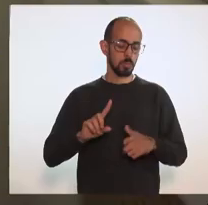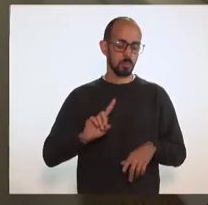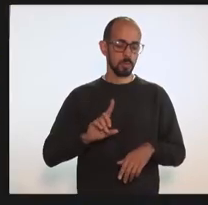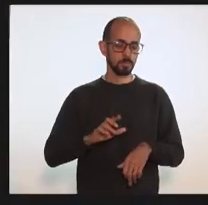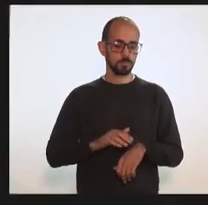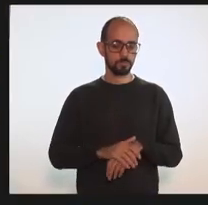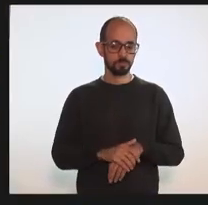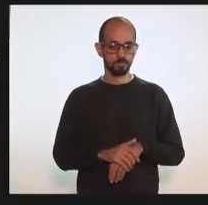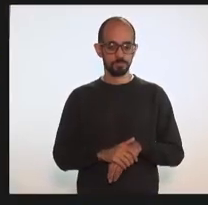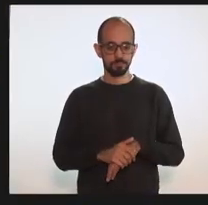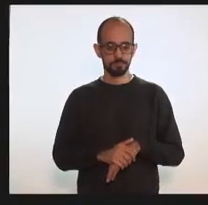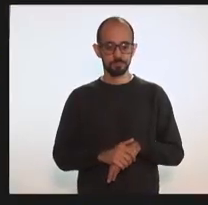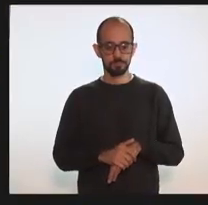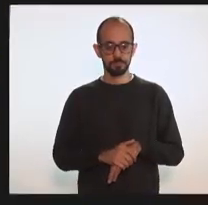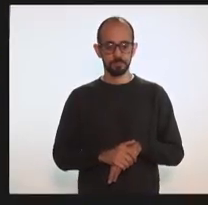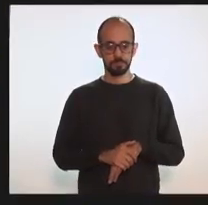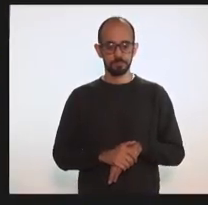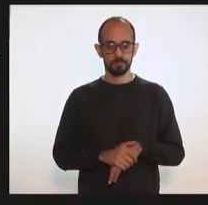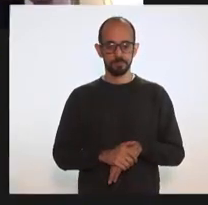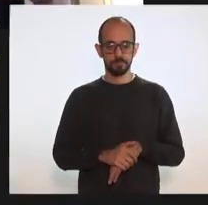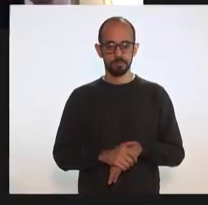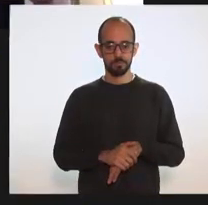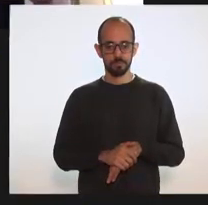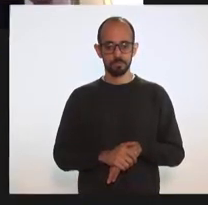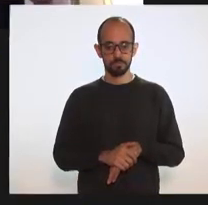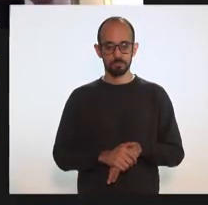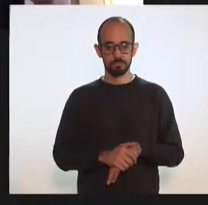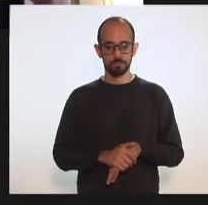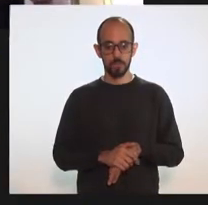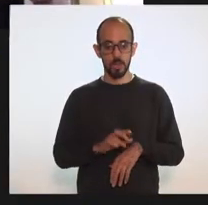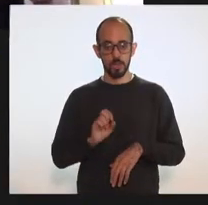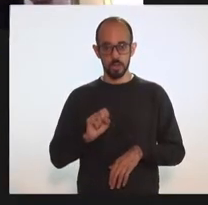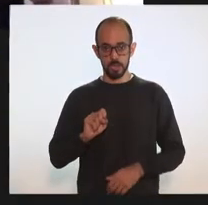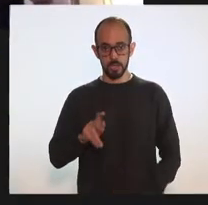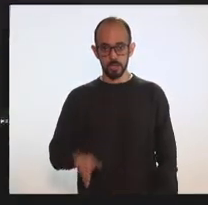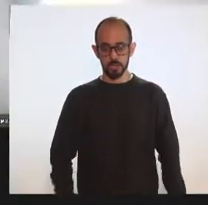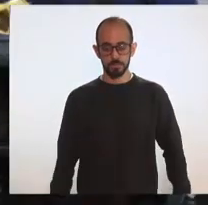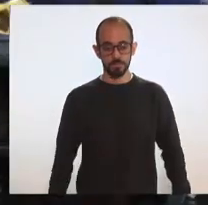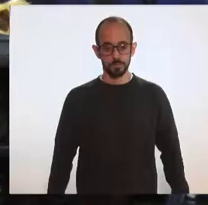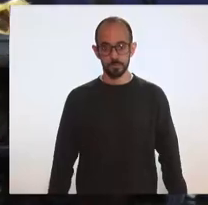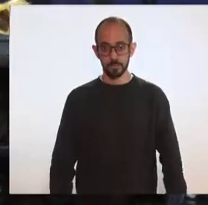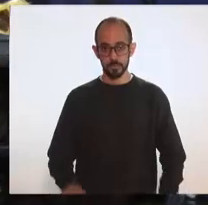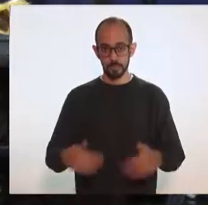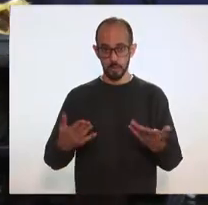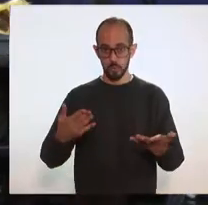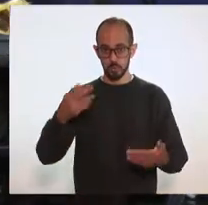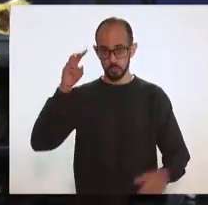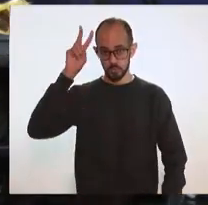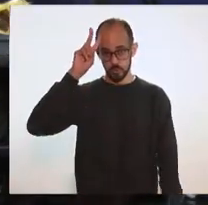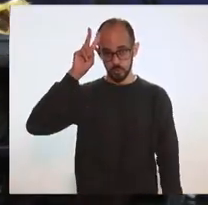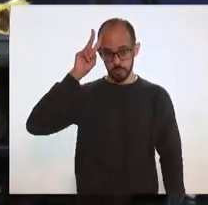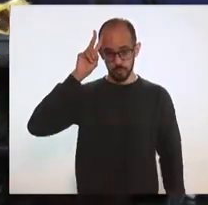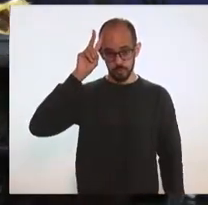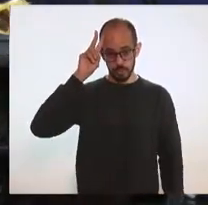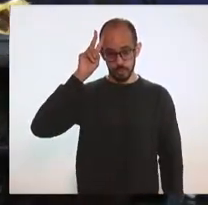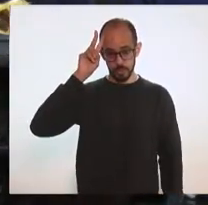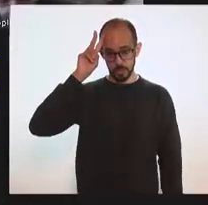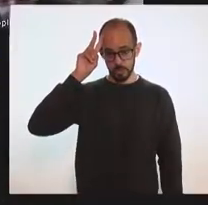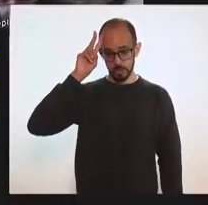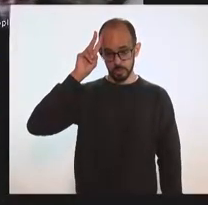bom obrigado tá Luiz Paulo II o Ok então segunda-feira vamos